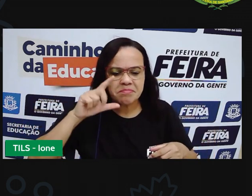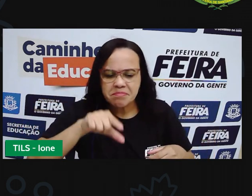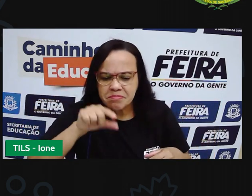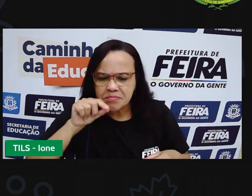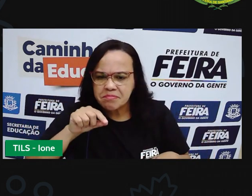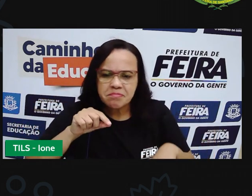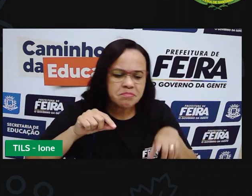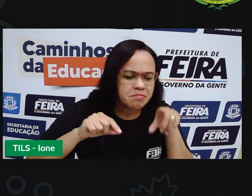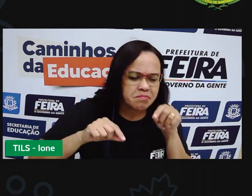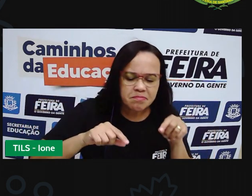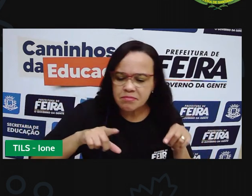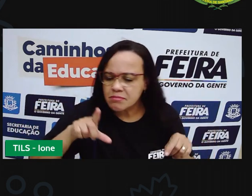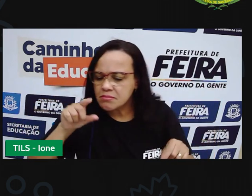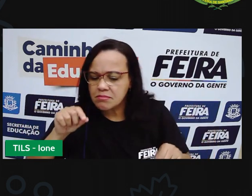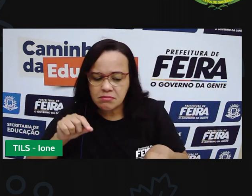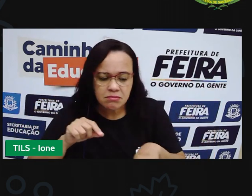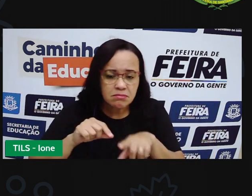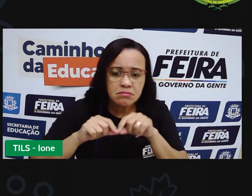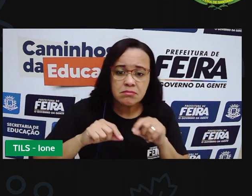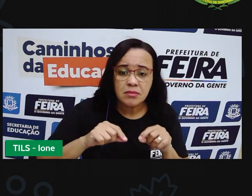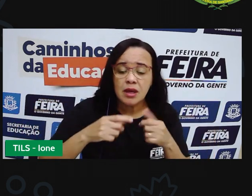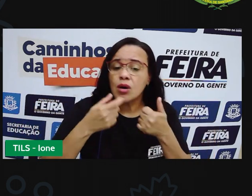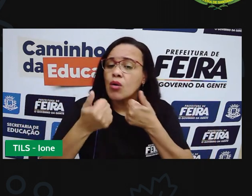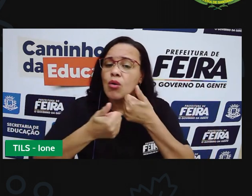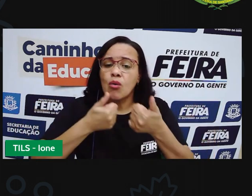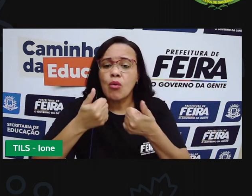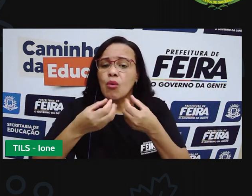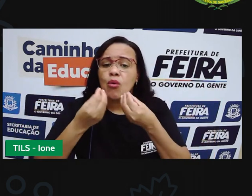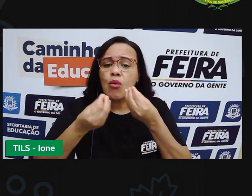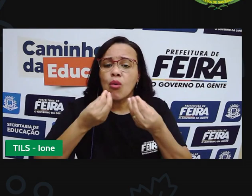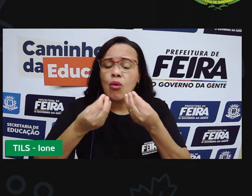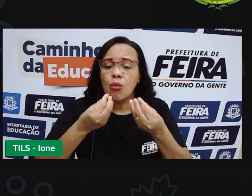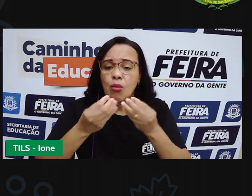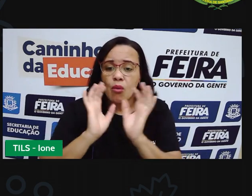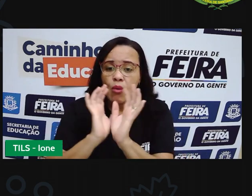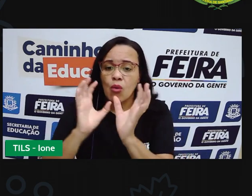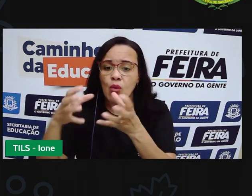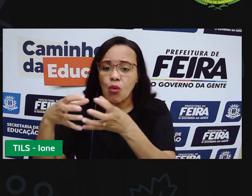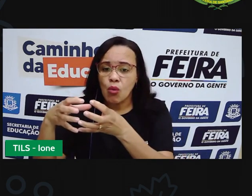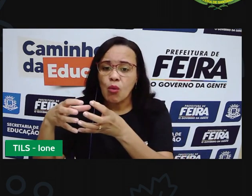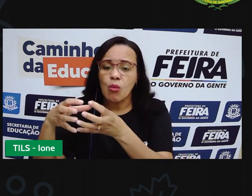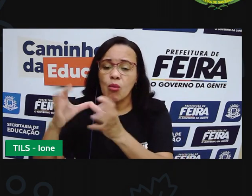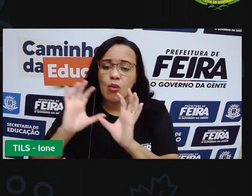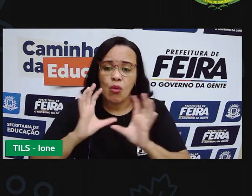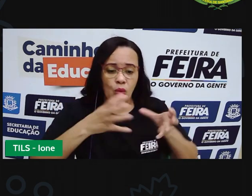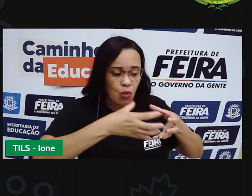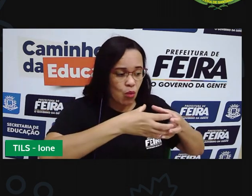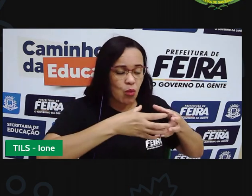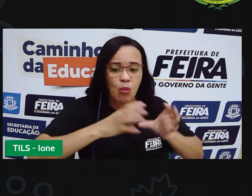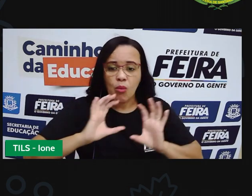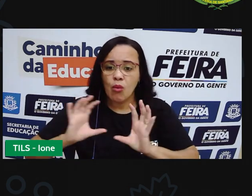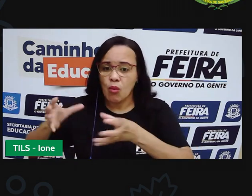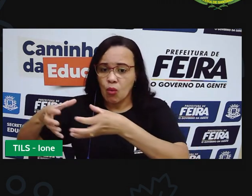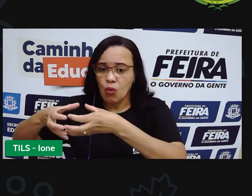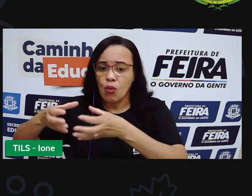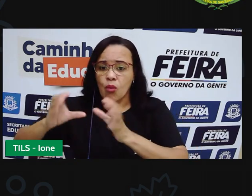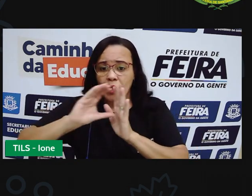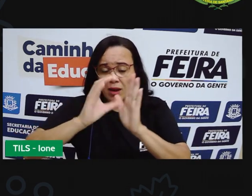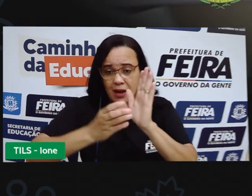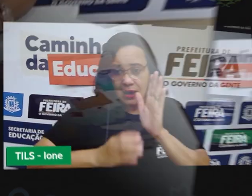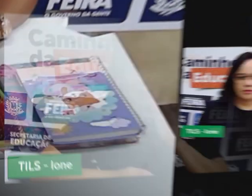você pode fazer esse agrupamento observando as características dos objetos. Tá